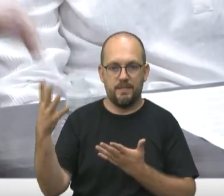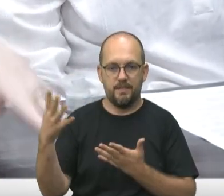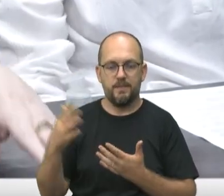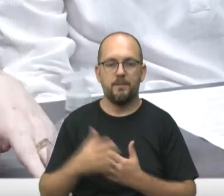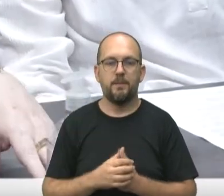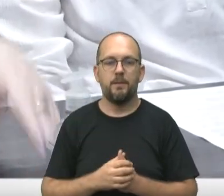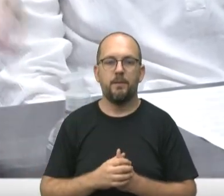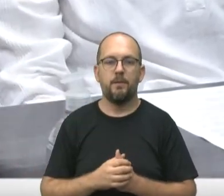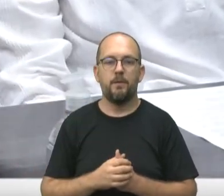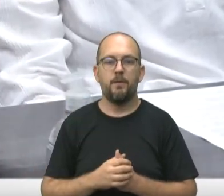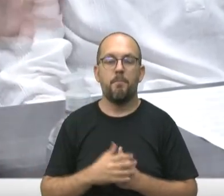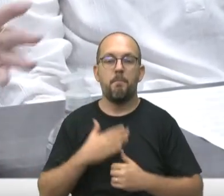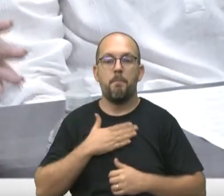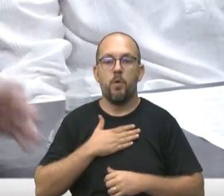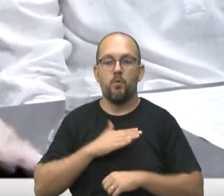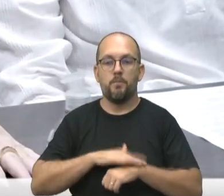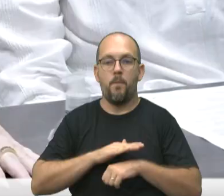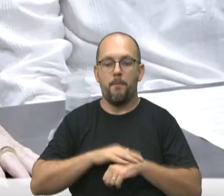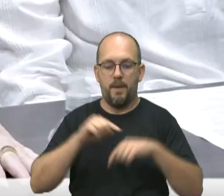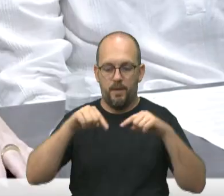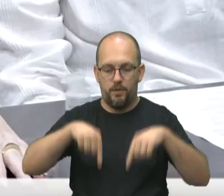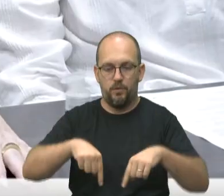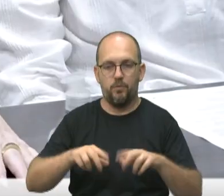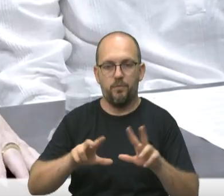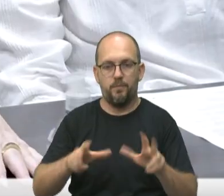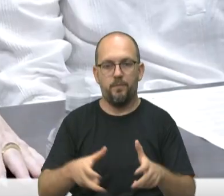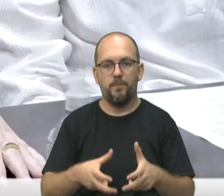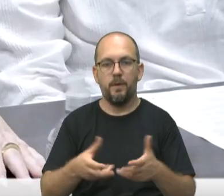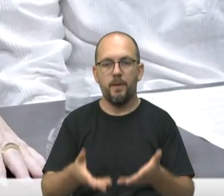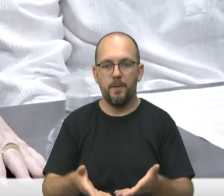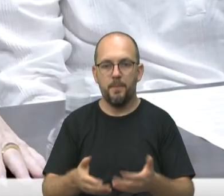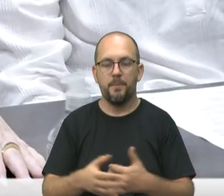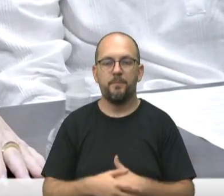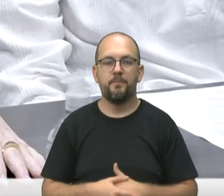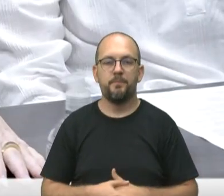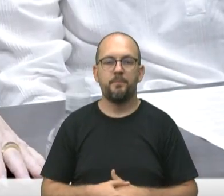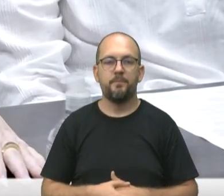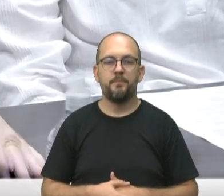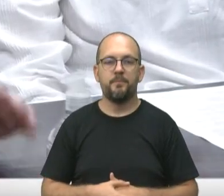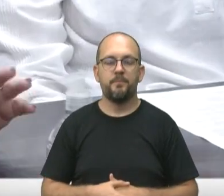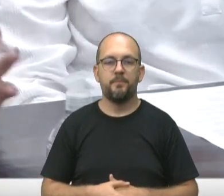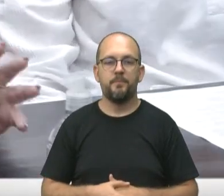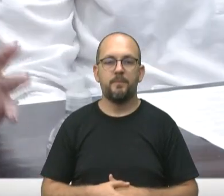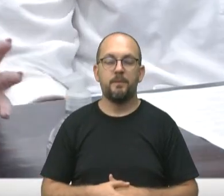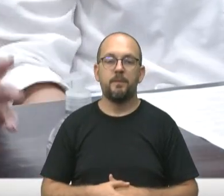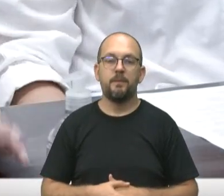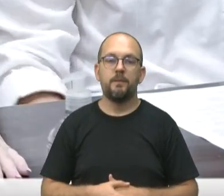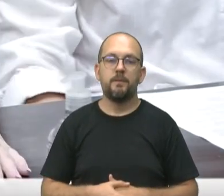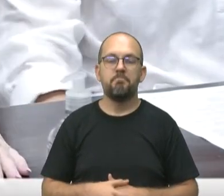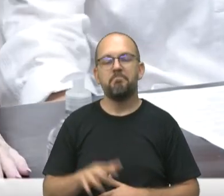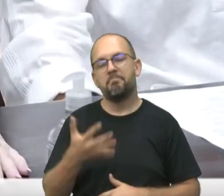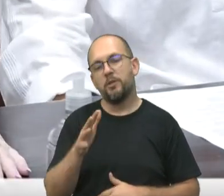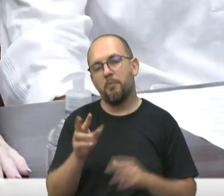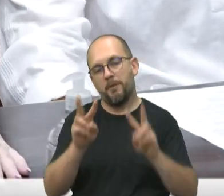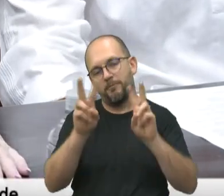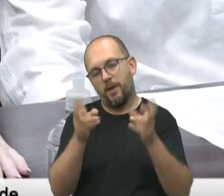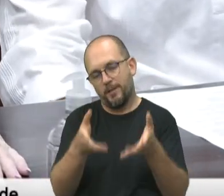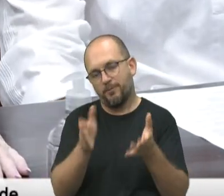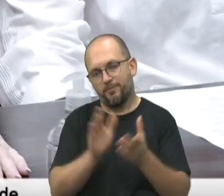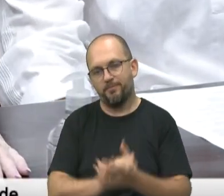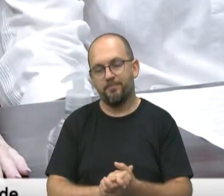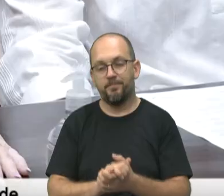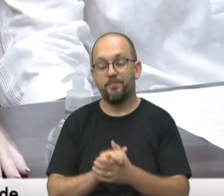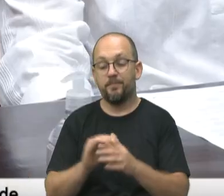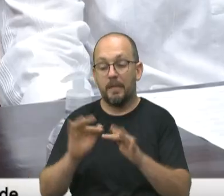meus momentos aqui na casa. E seria mais ou menos sobre isso. Antes